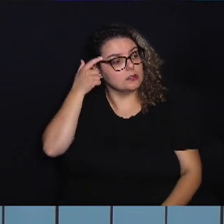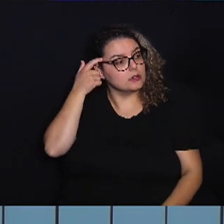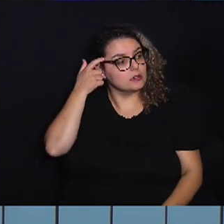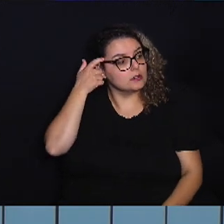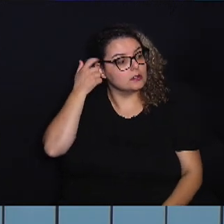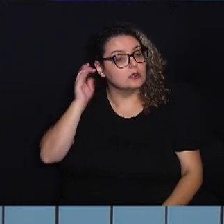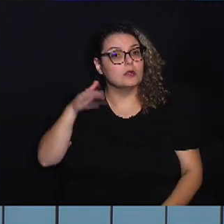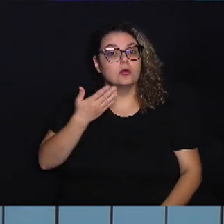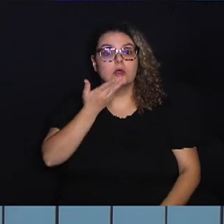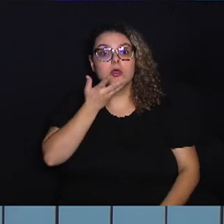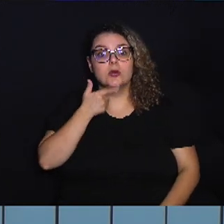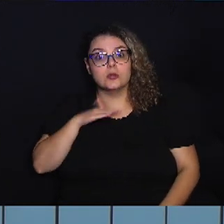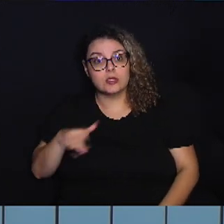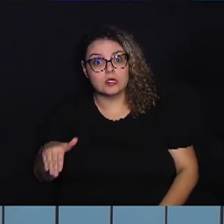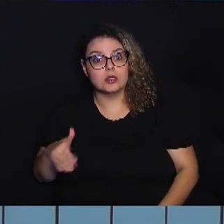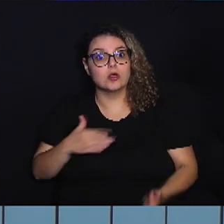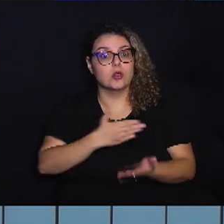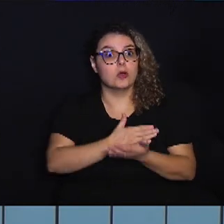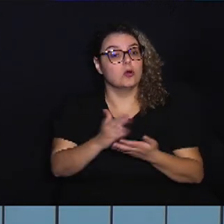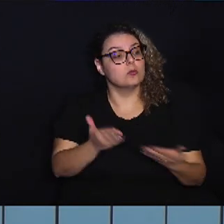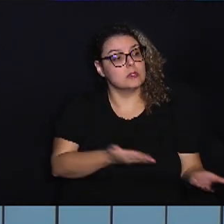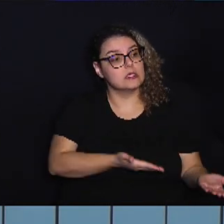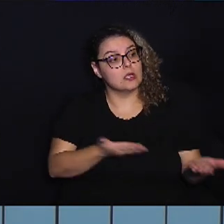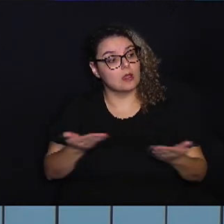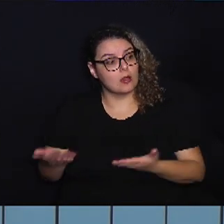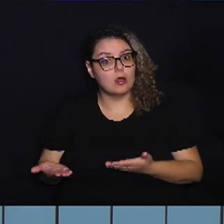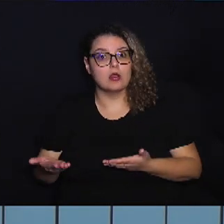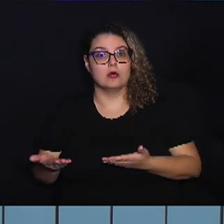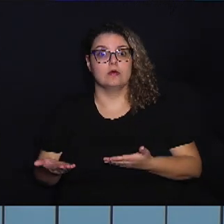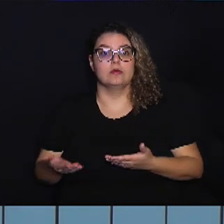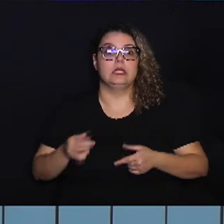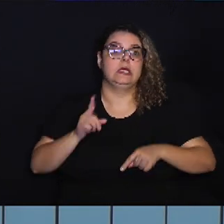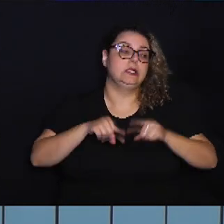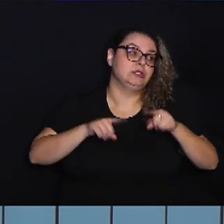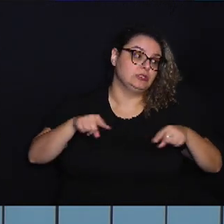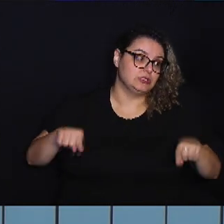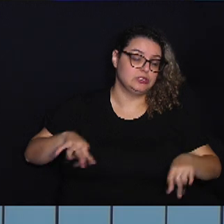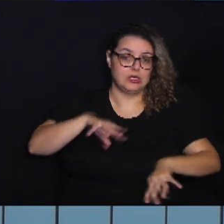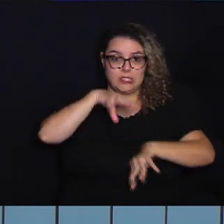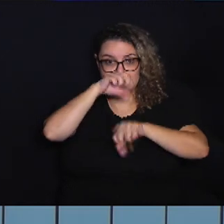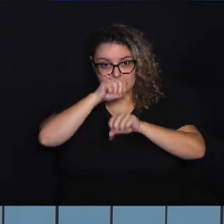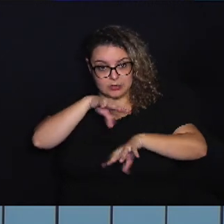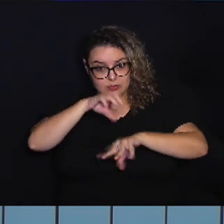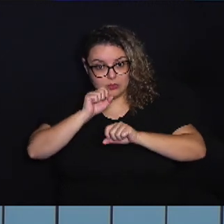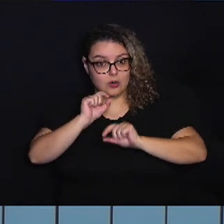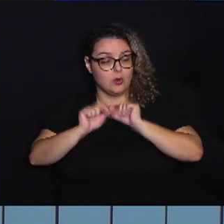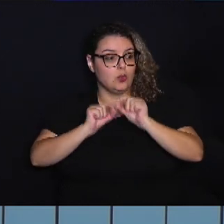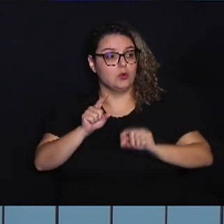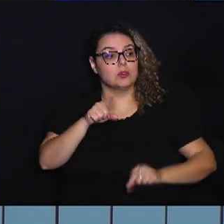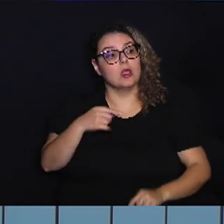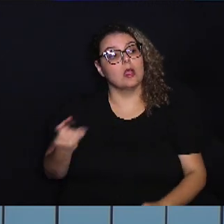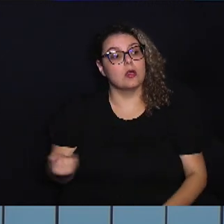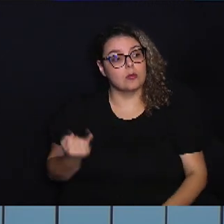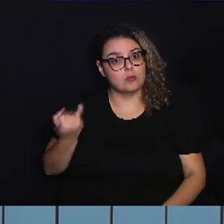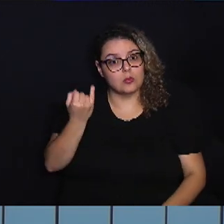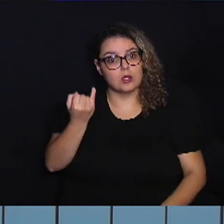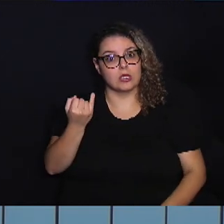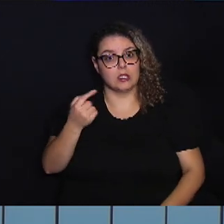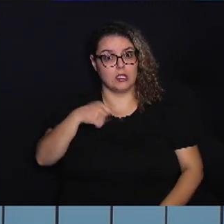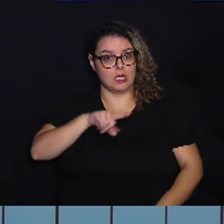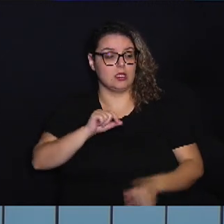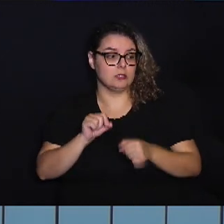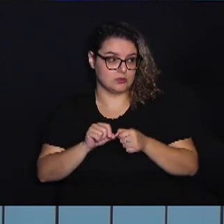essa criança começar a apresentar essas alterações respiratórias. O que é importante eles